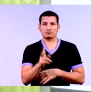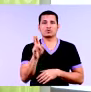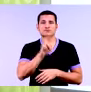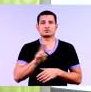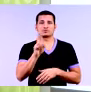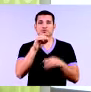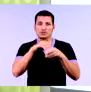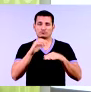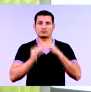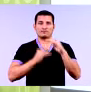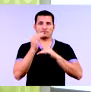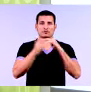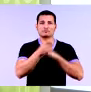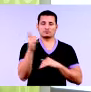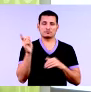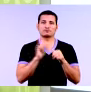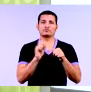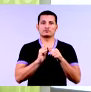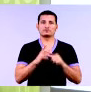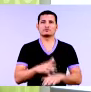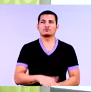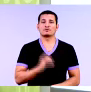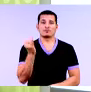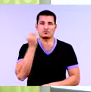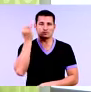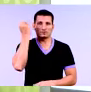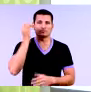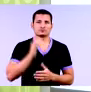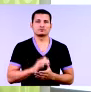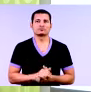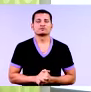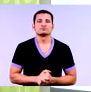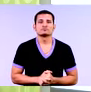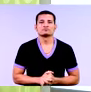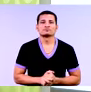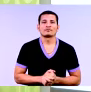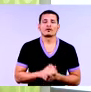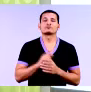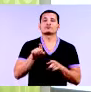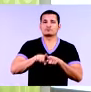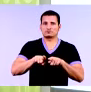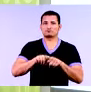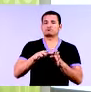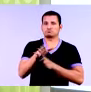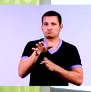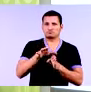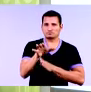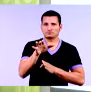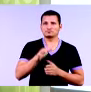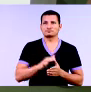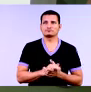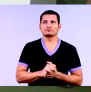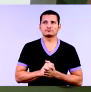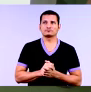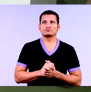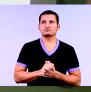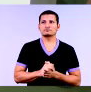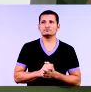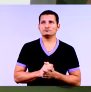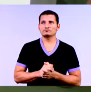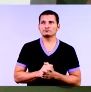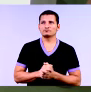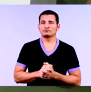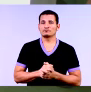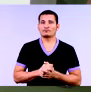do desenvolvimento que vocês estiverem fazendo. É importante e é recomendado. Professor. Ok. Legal. Também